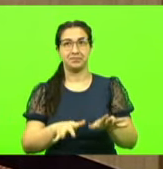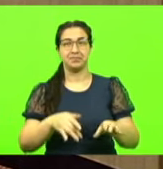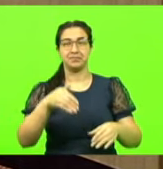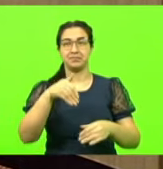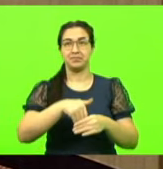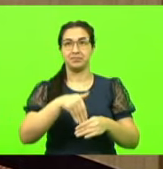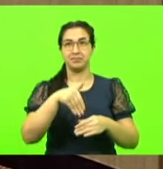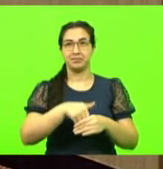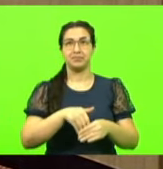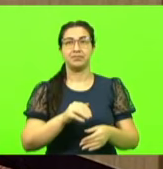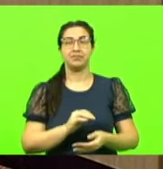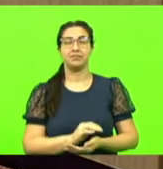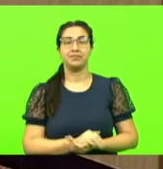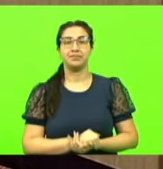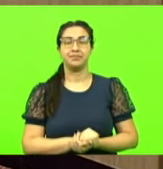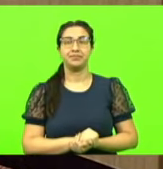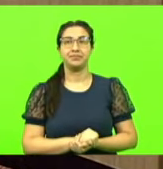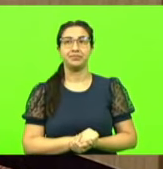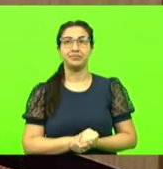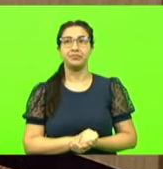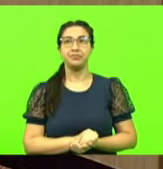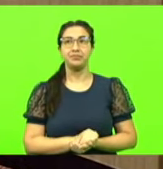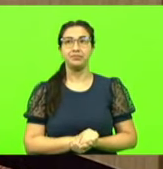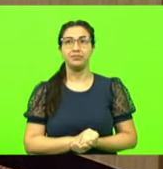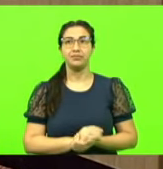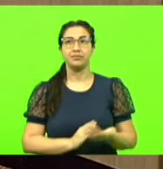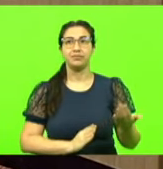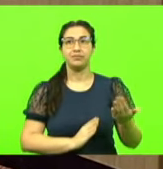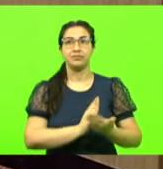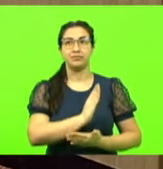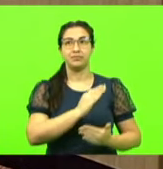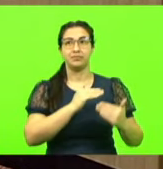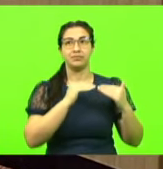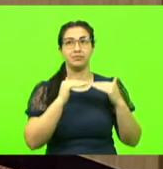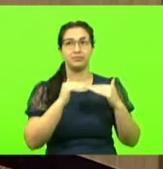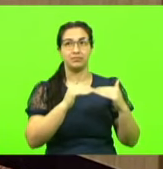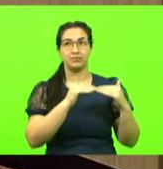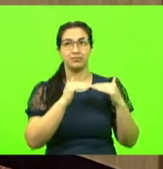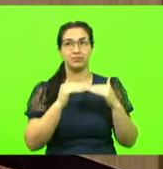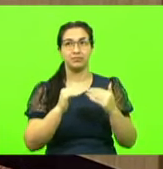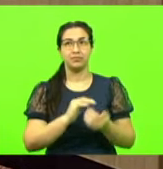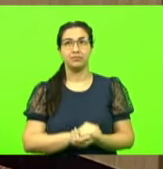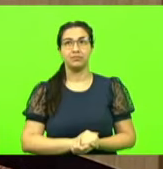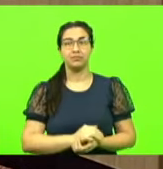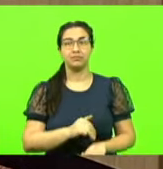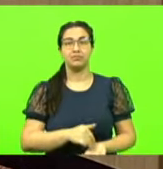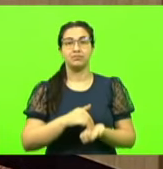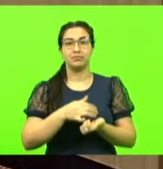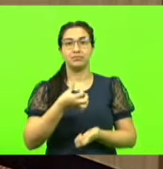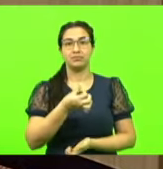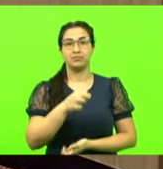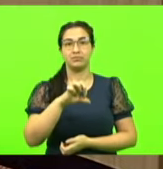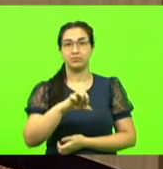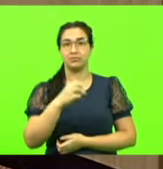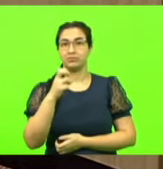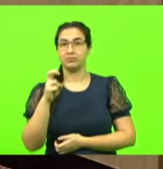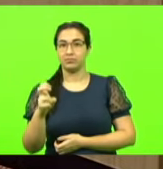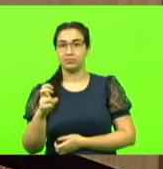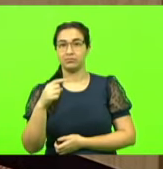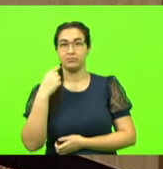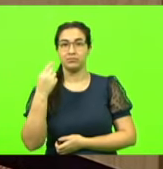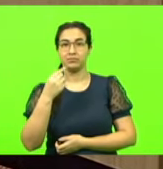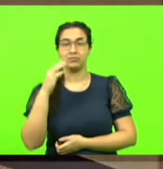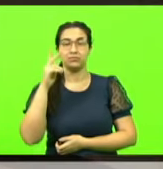em votação. Deputados que aprovam, permaneçam como se encontram. Aprovado por unanimidade. Moção 695, autor deputada